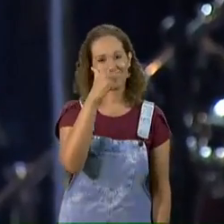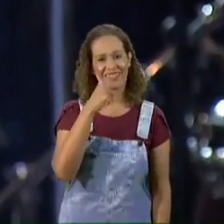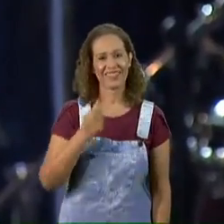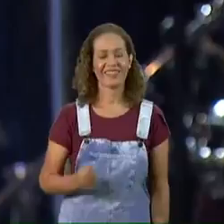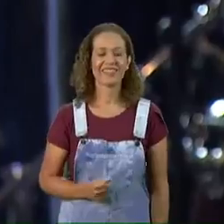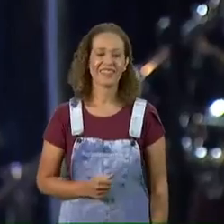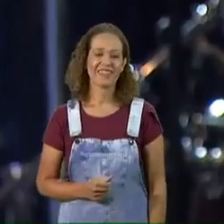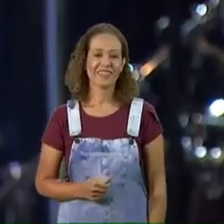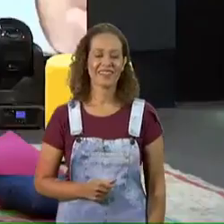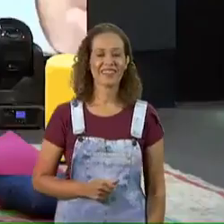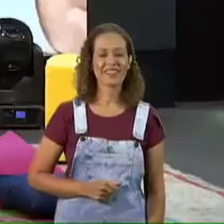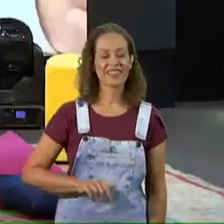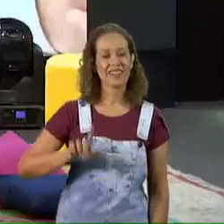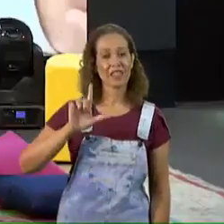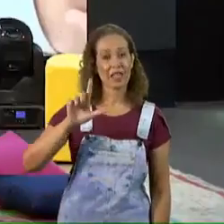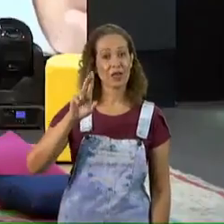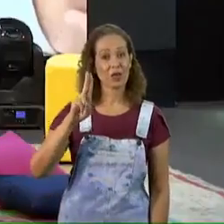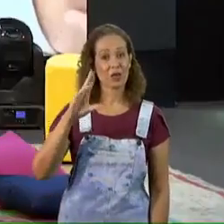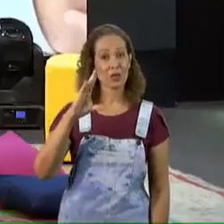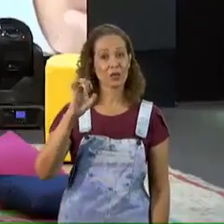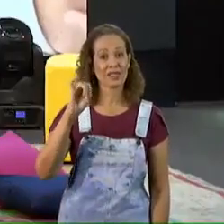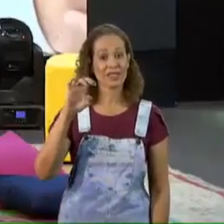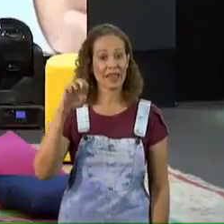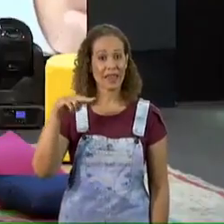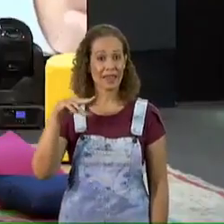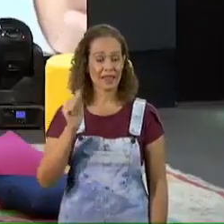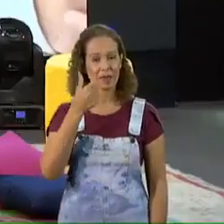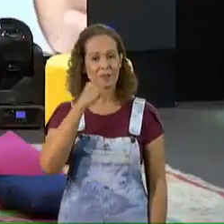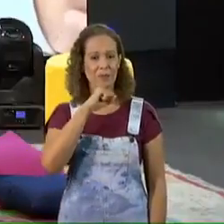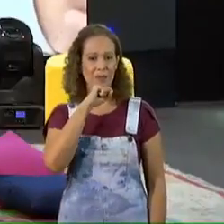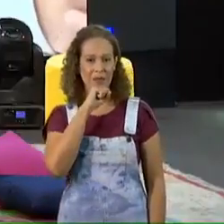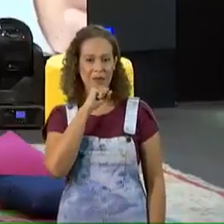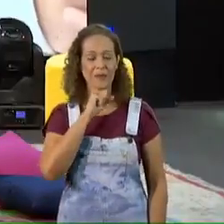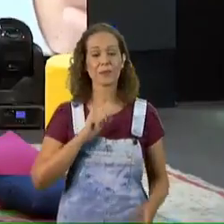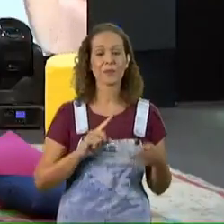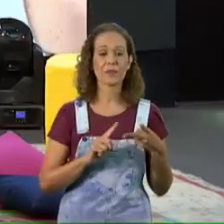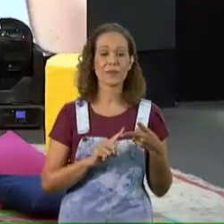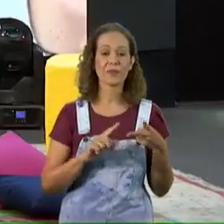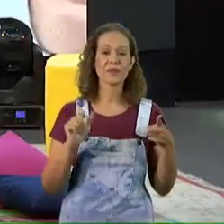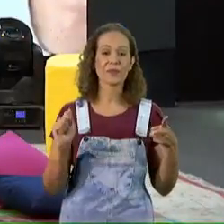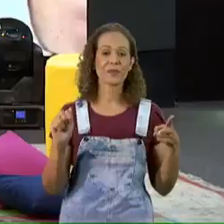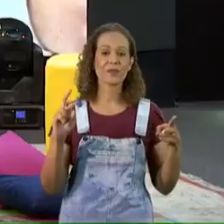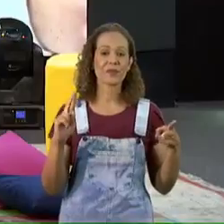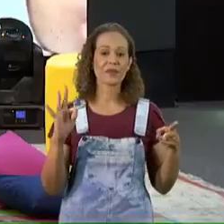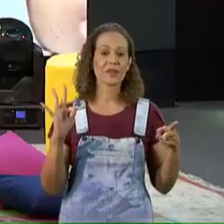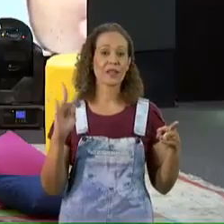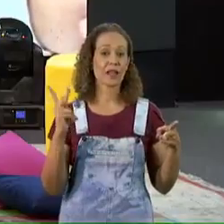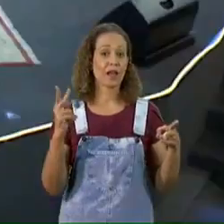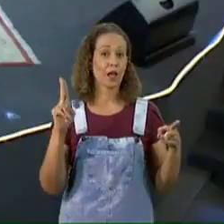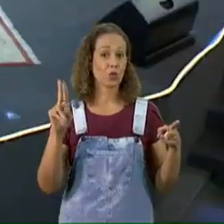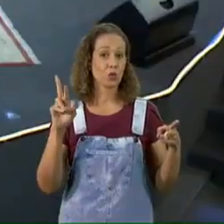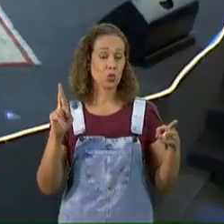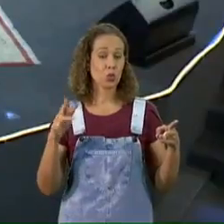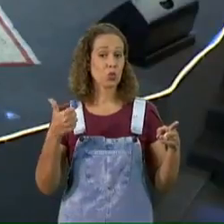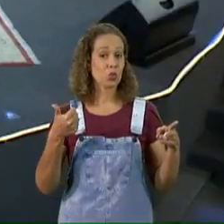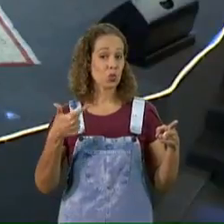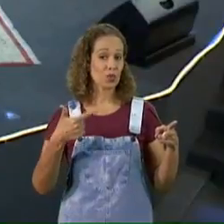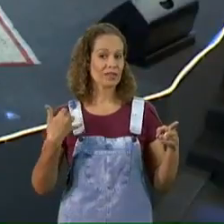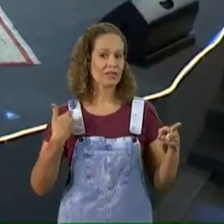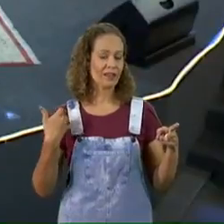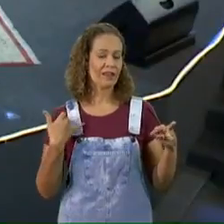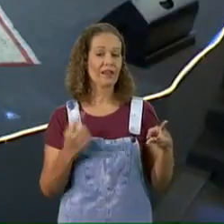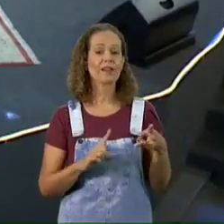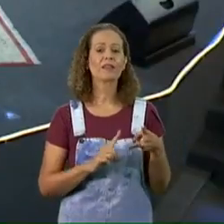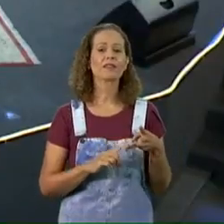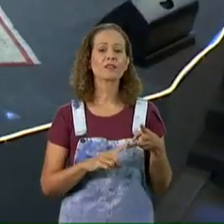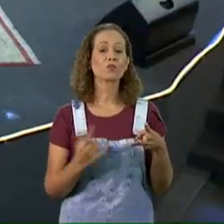Ai, que lindo. A Luciene, mamãe. O Arthur, de 12 anos. E também temos aqui o Rian,